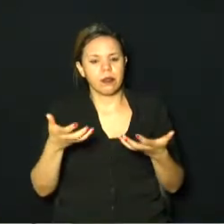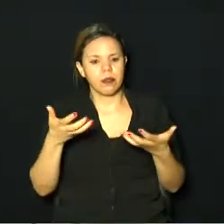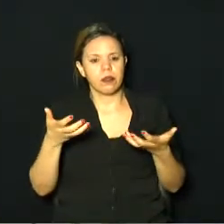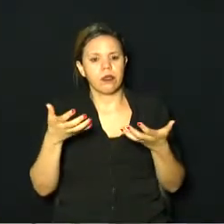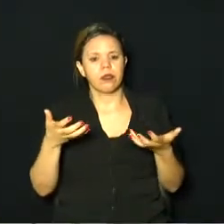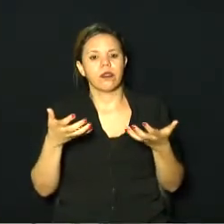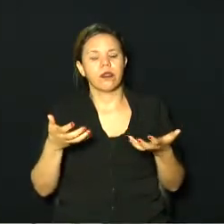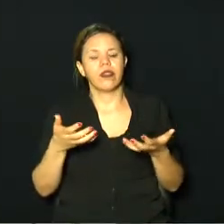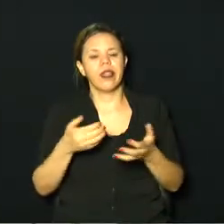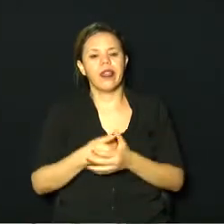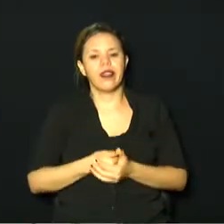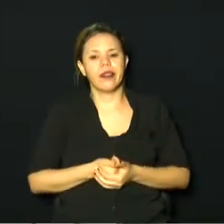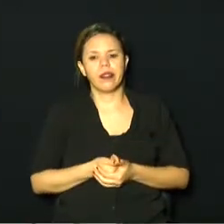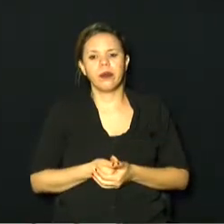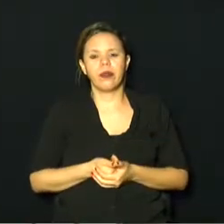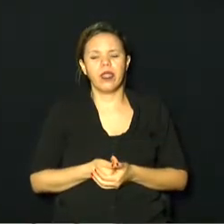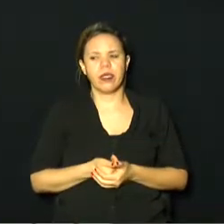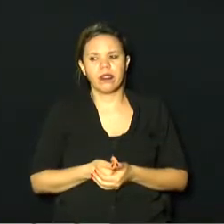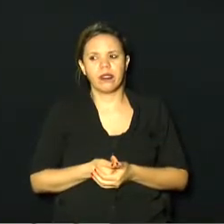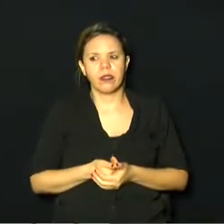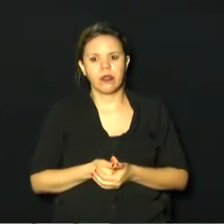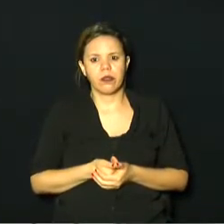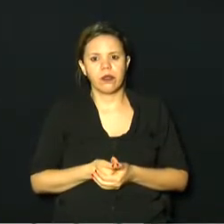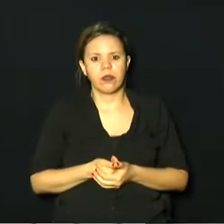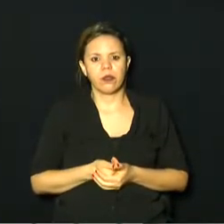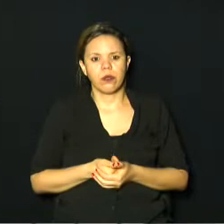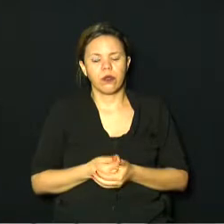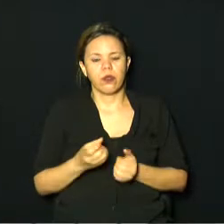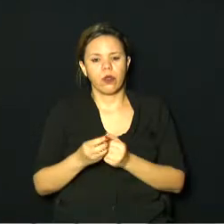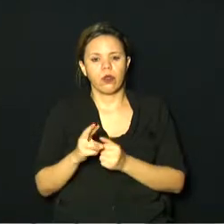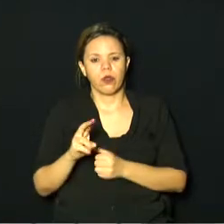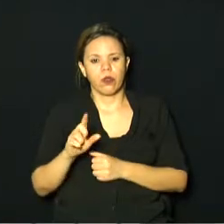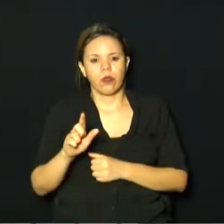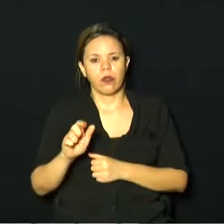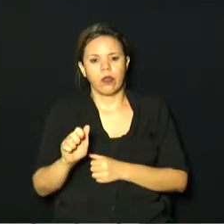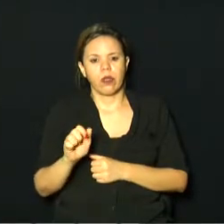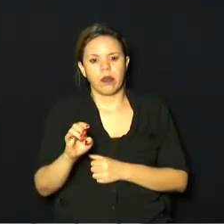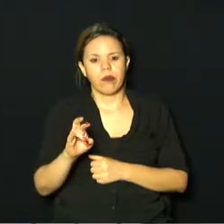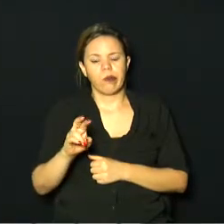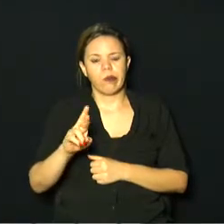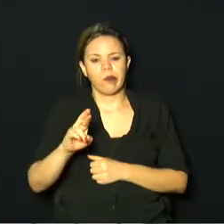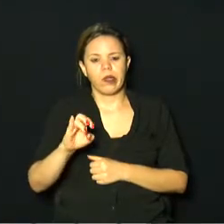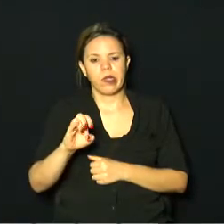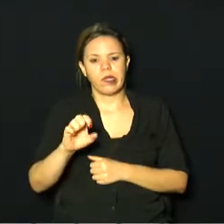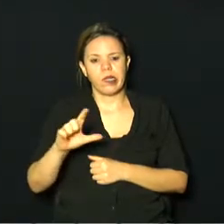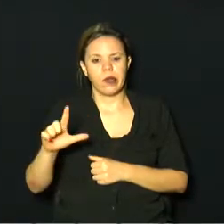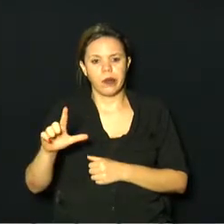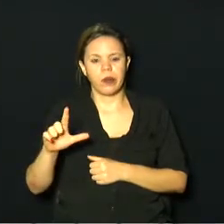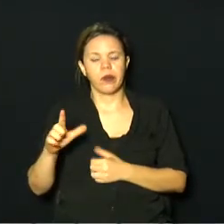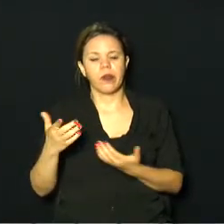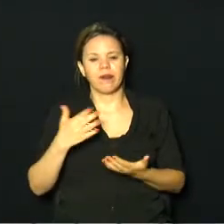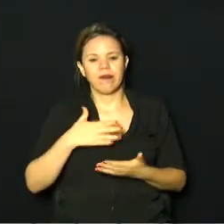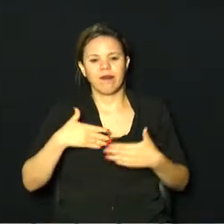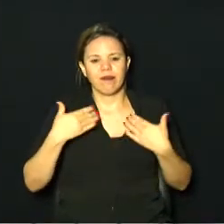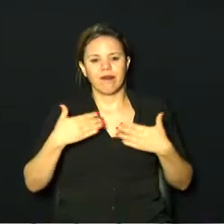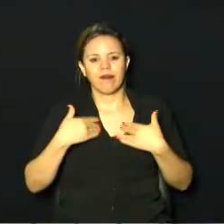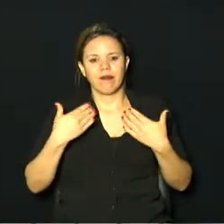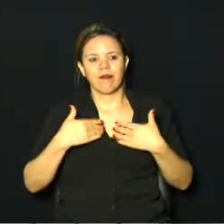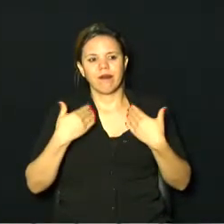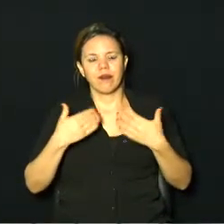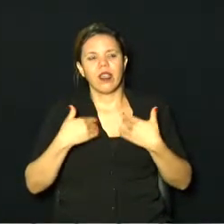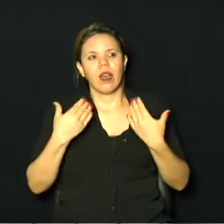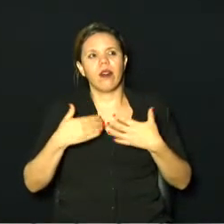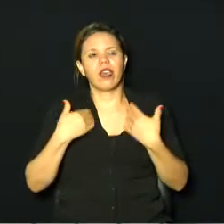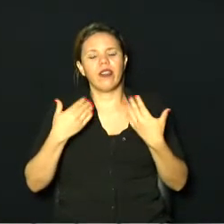agora passar rapidamente para o doutor Gabriel. É uma alegria muito grande tê-lo novamente